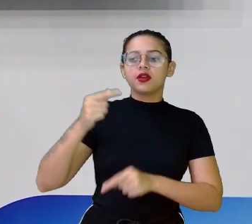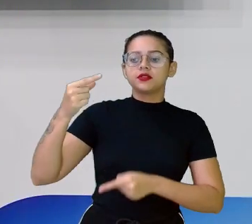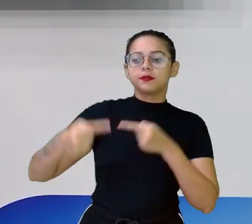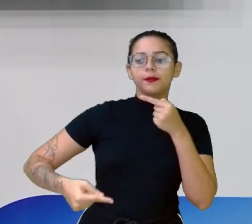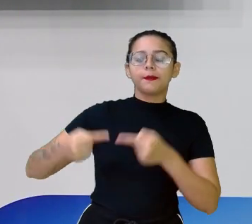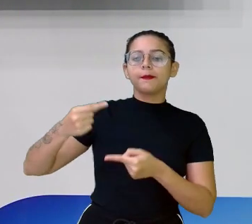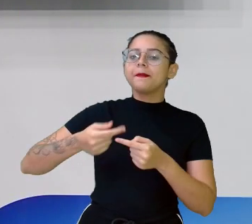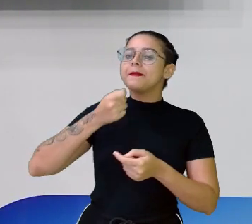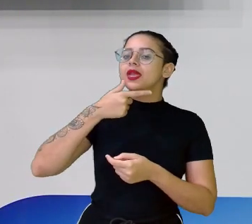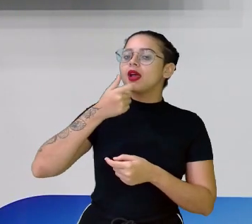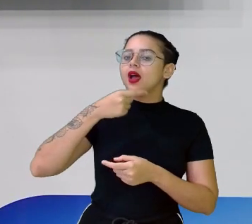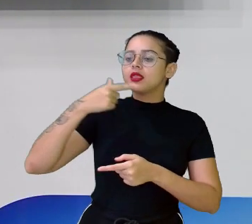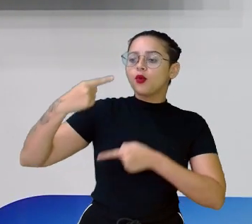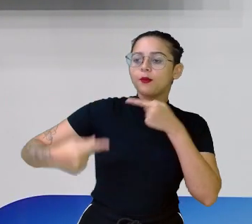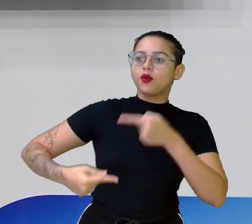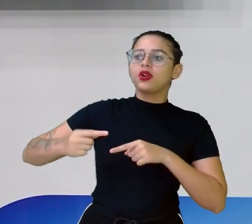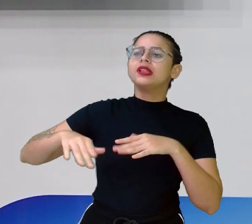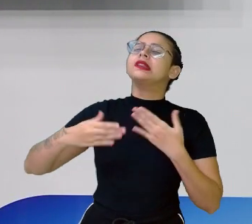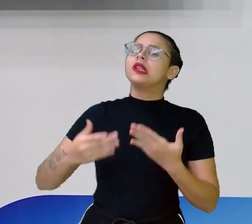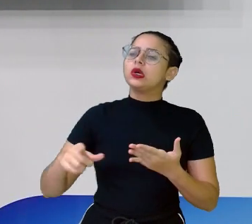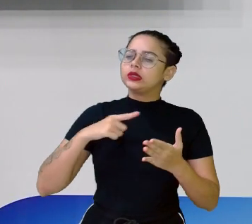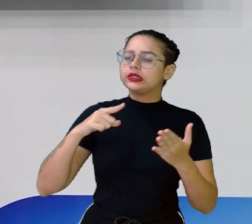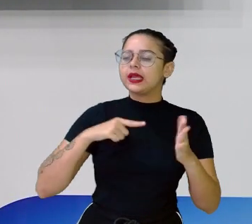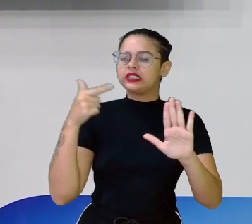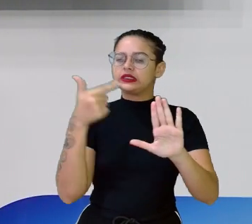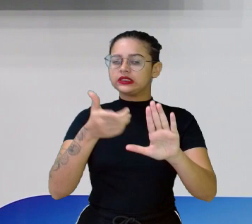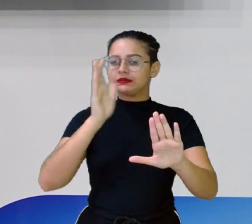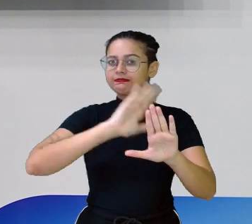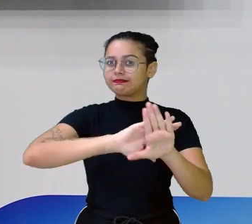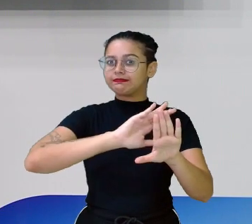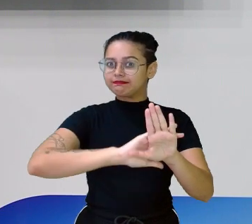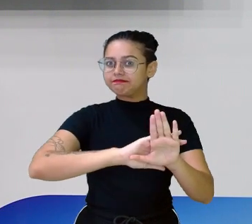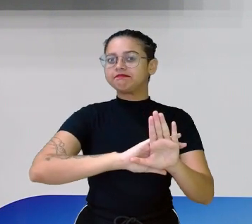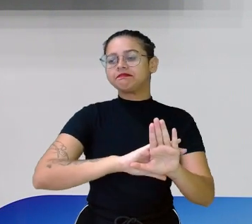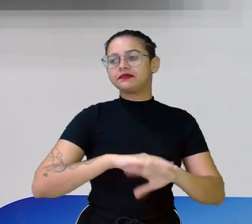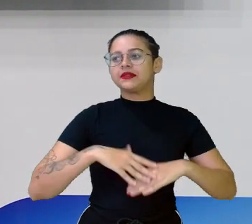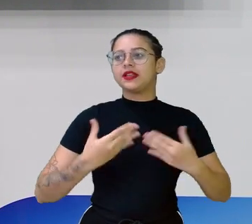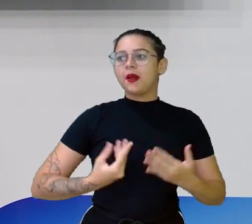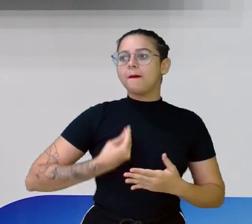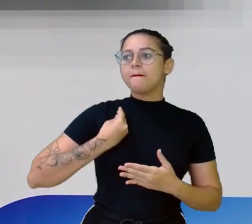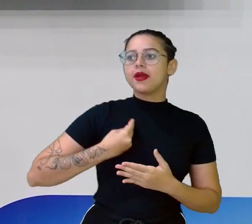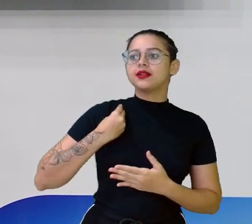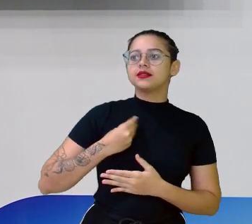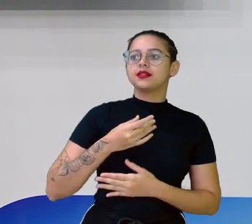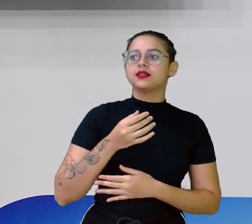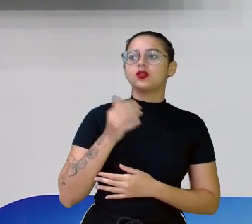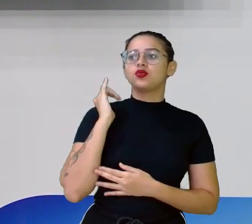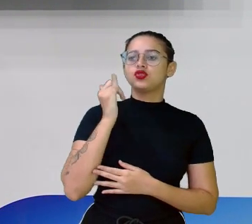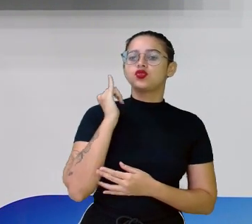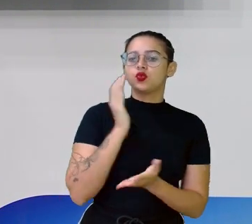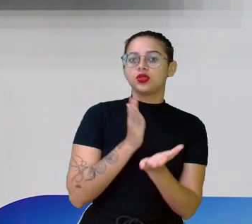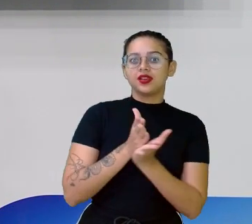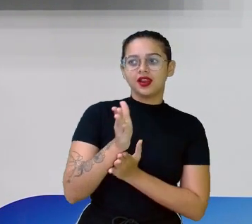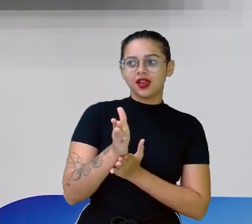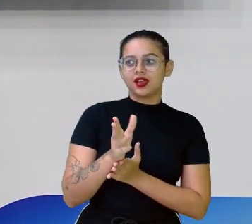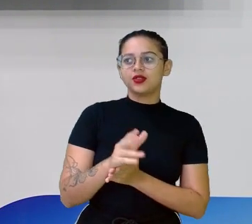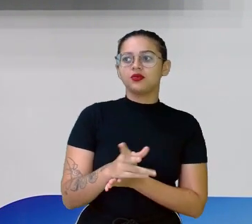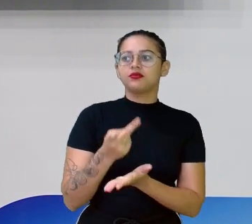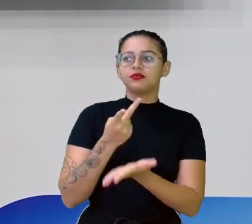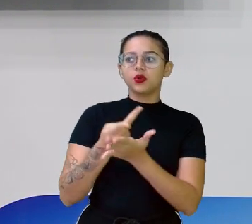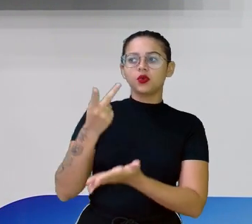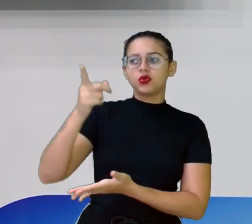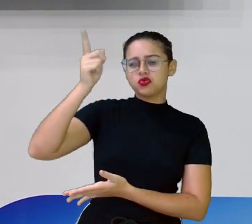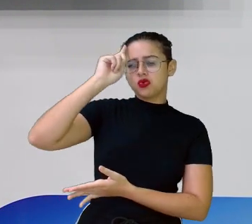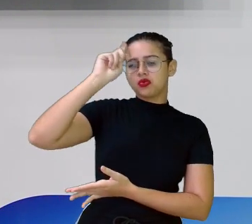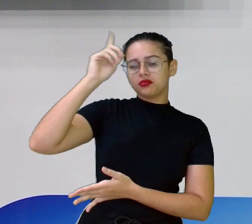políticas, então bota ali aquele sarcasmo, aquela ironia no meio da piada. Presença de um discurso direto e